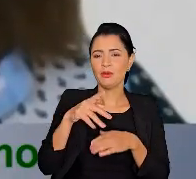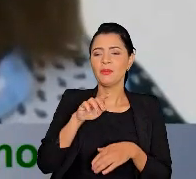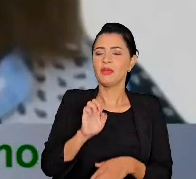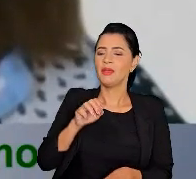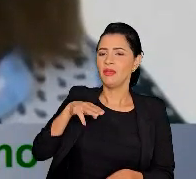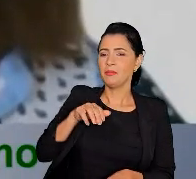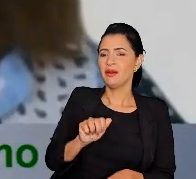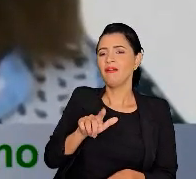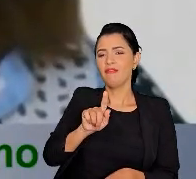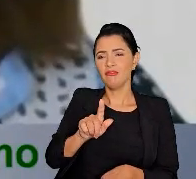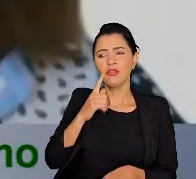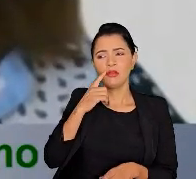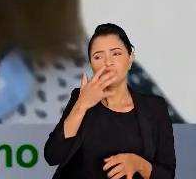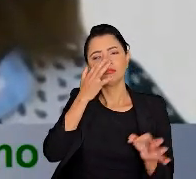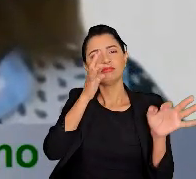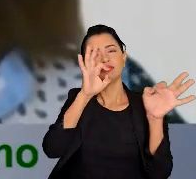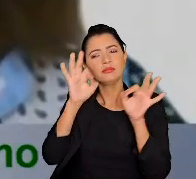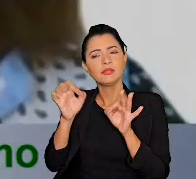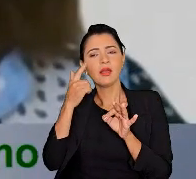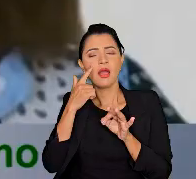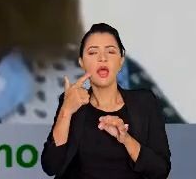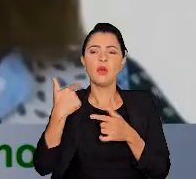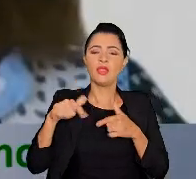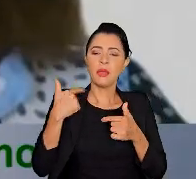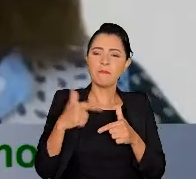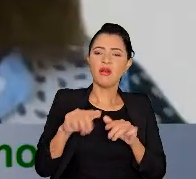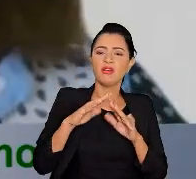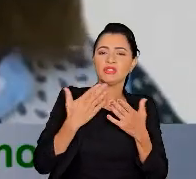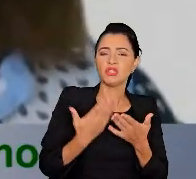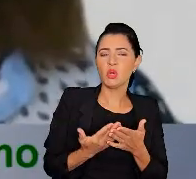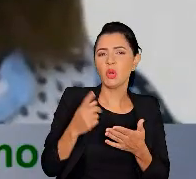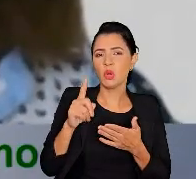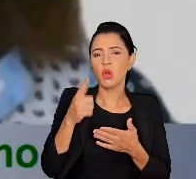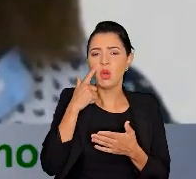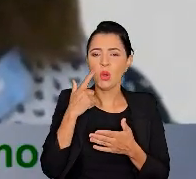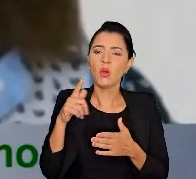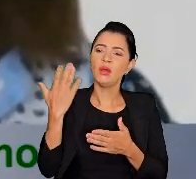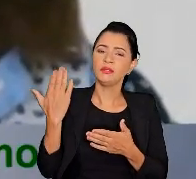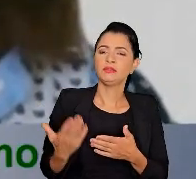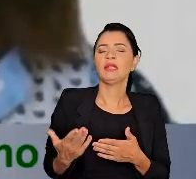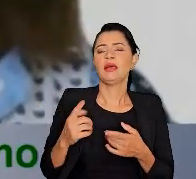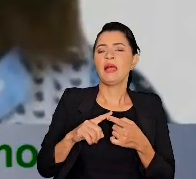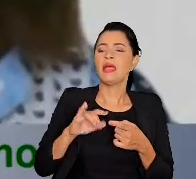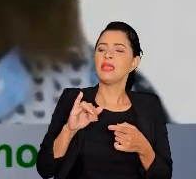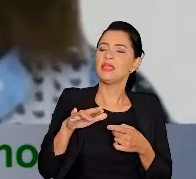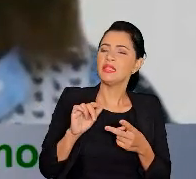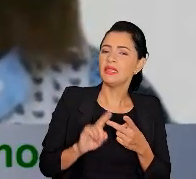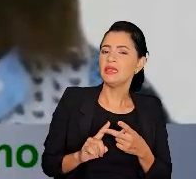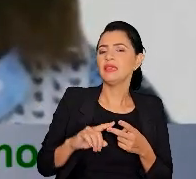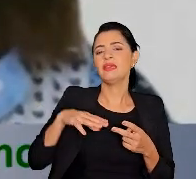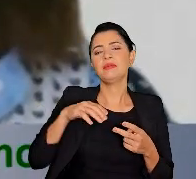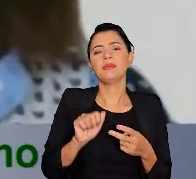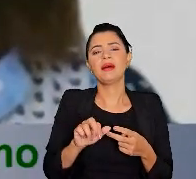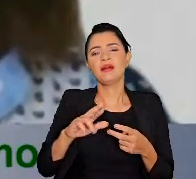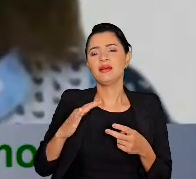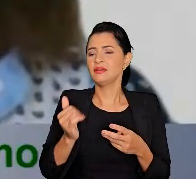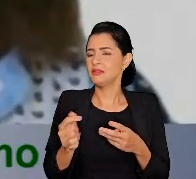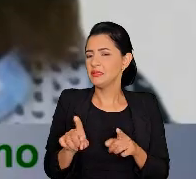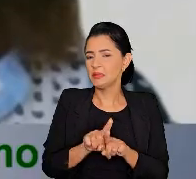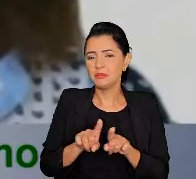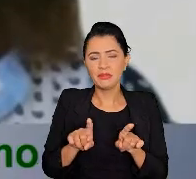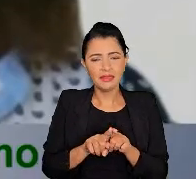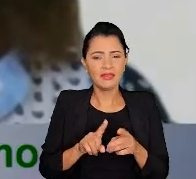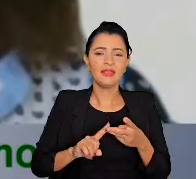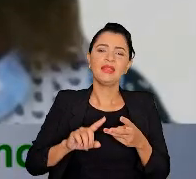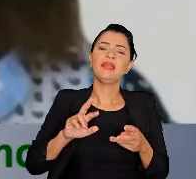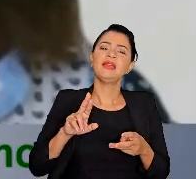Tenho acompanhado de perto o trabalho da Escola de Magistrados, da doutora Inês Virgínia, da doutora Márcia Hoffmann e da doutora